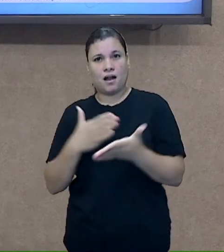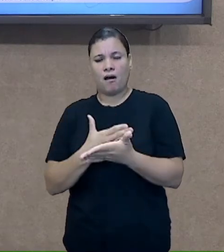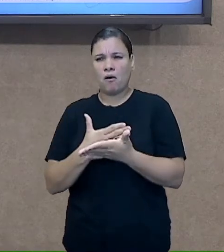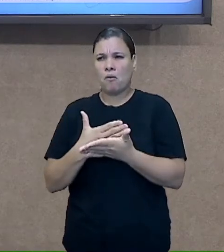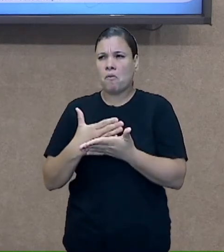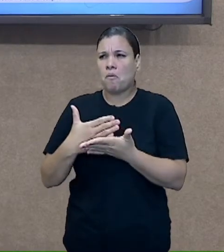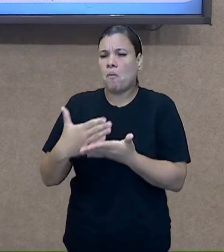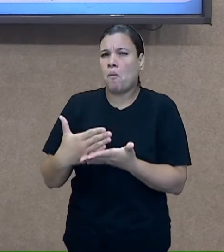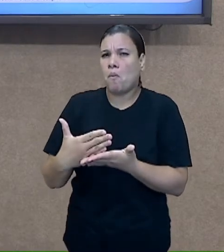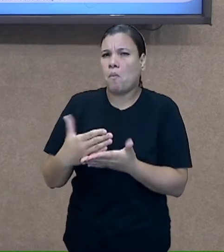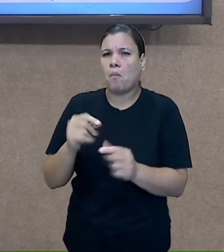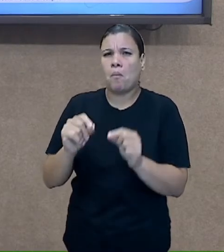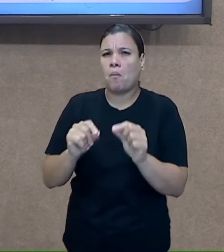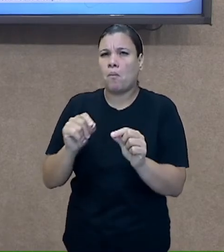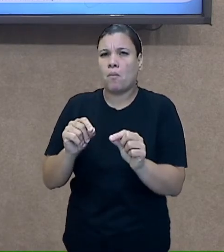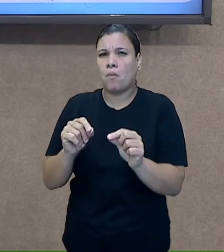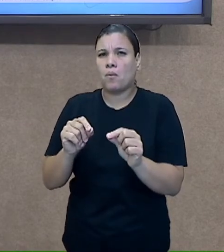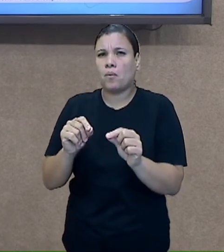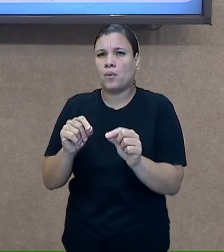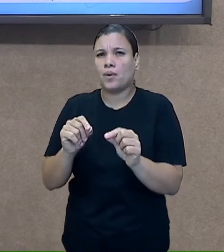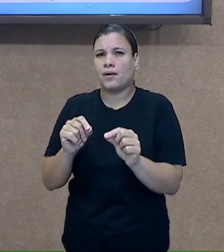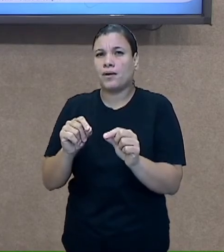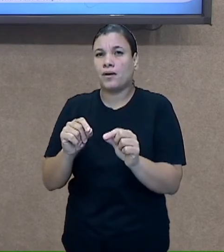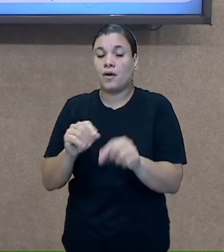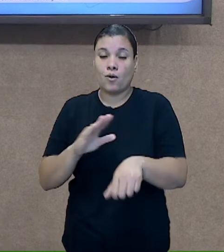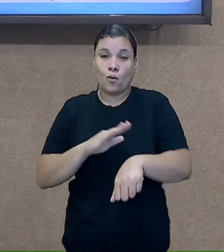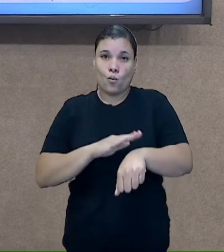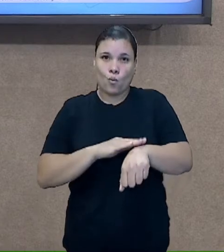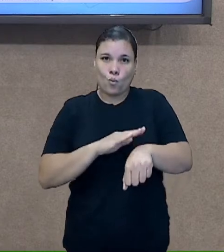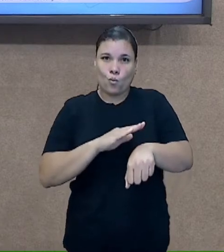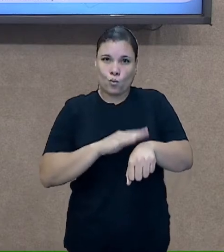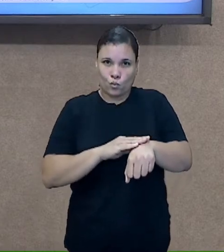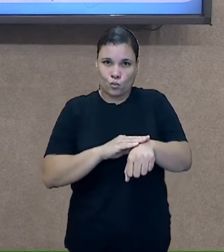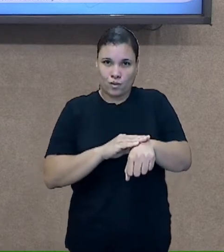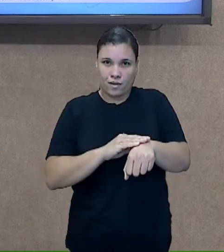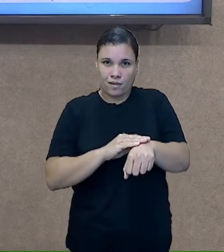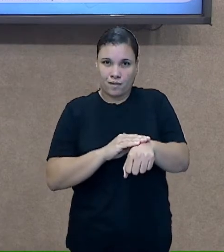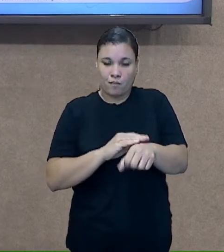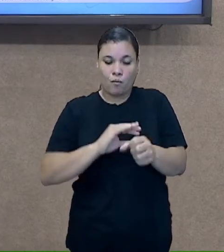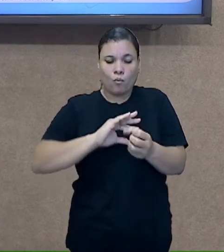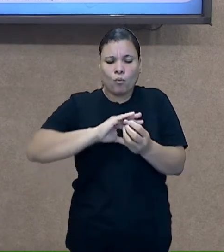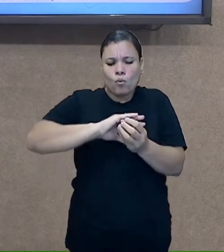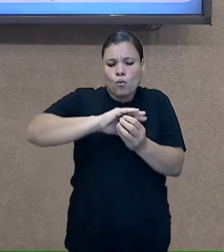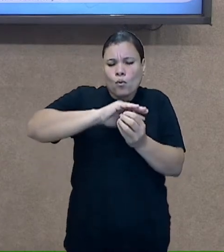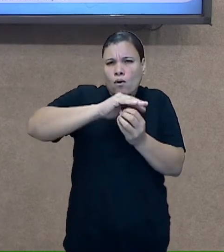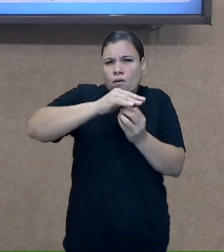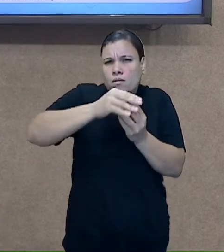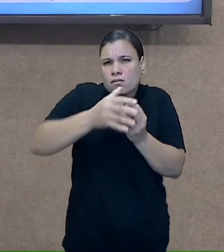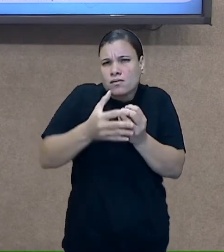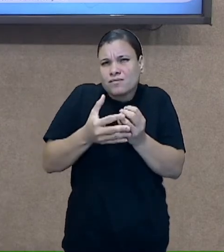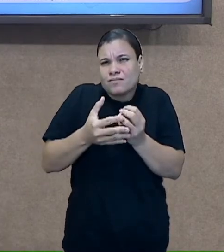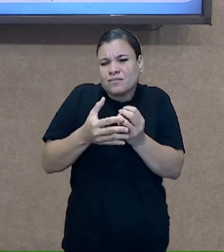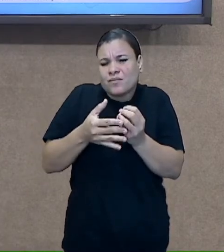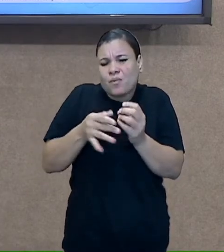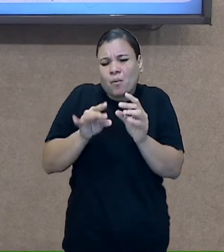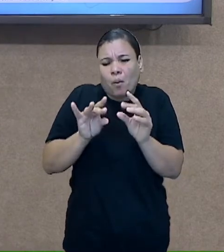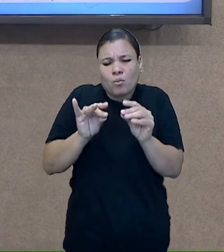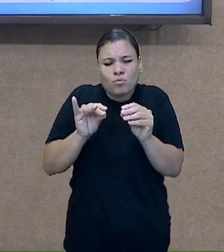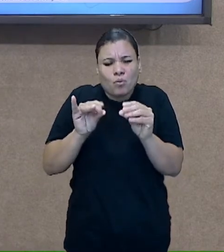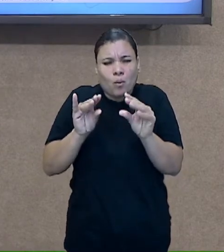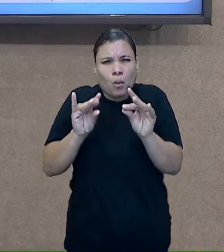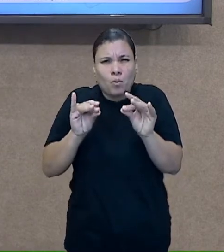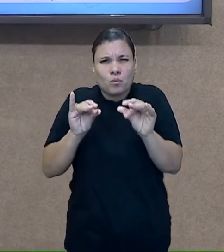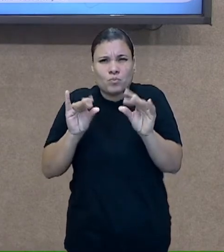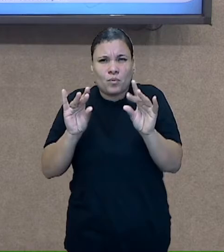voando. Como que acontece? Quando ele está ali dentro do casulo, ele é todo molinho, né?